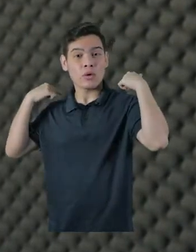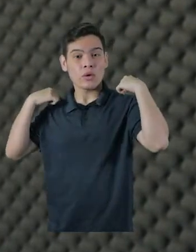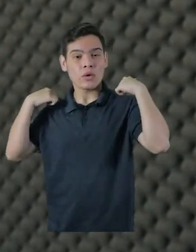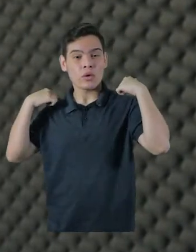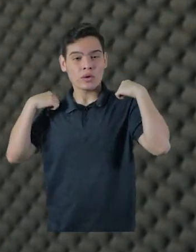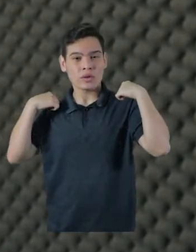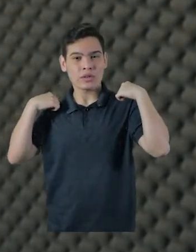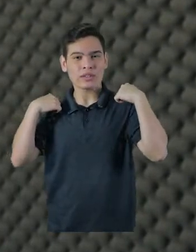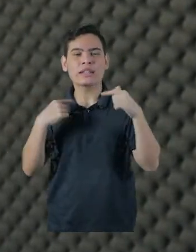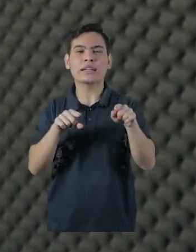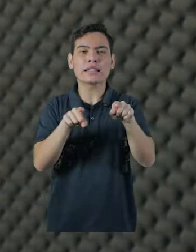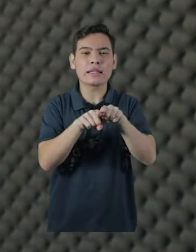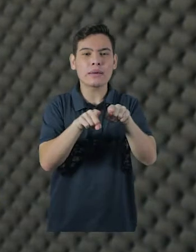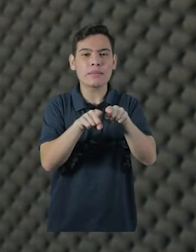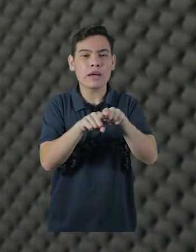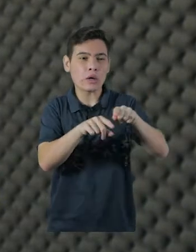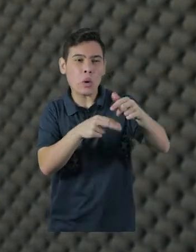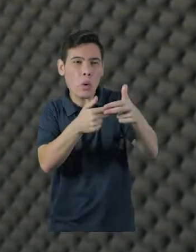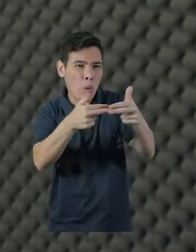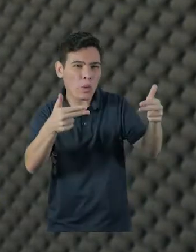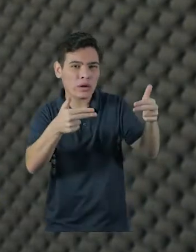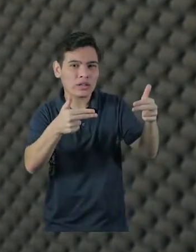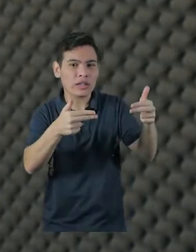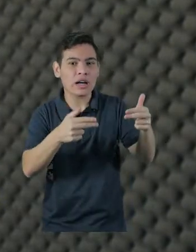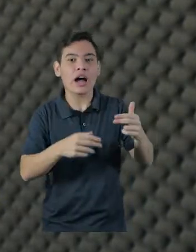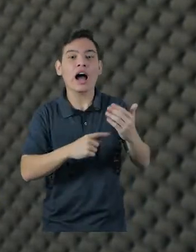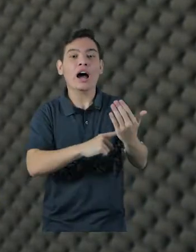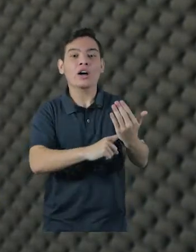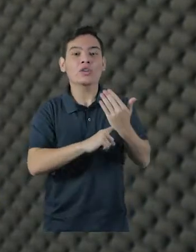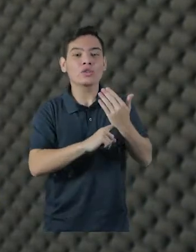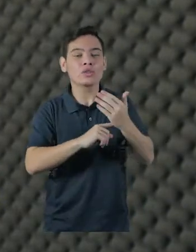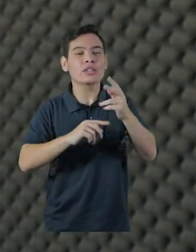do bailarino e pesquisador do movimento Steve Paxton.